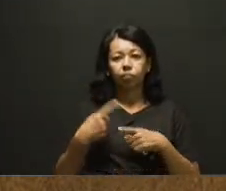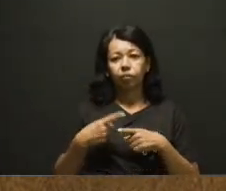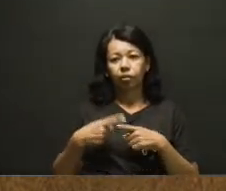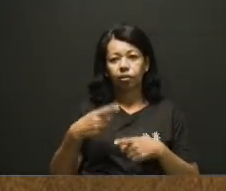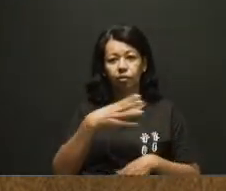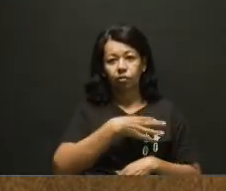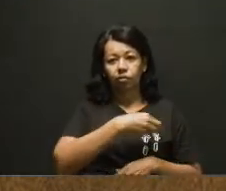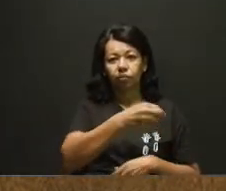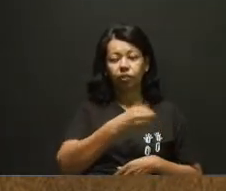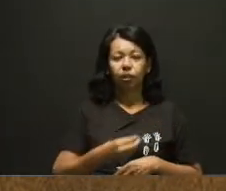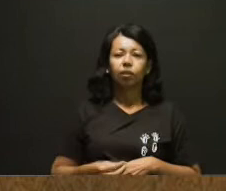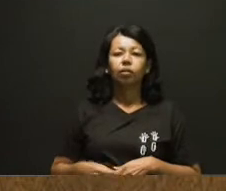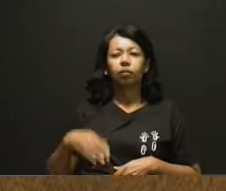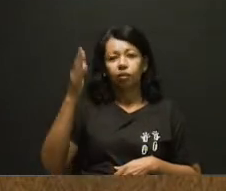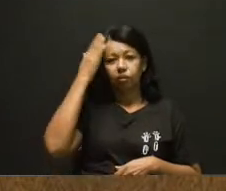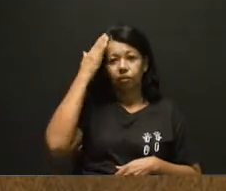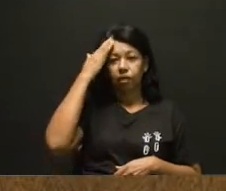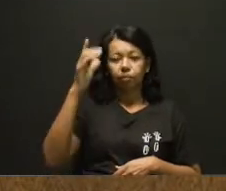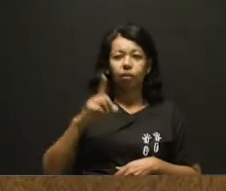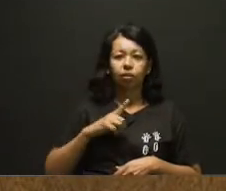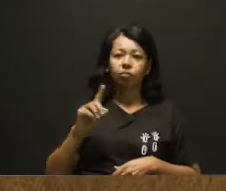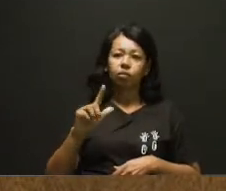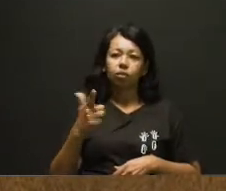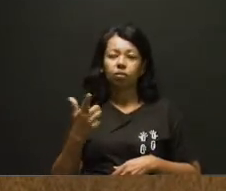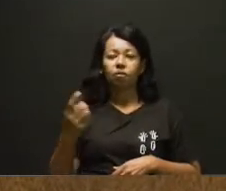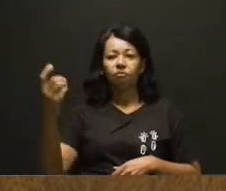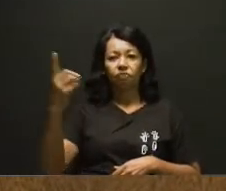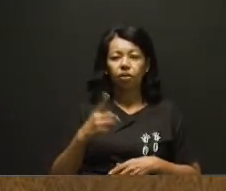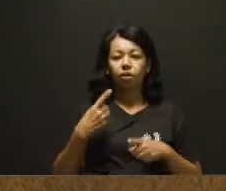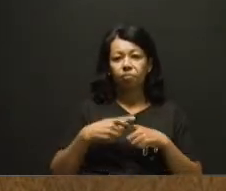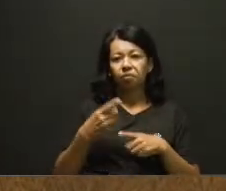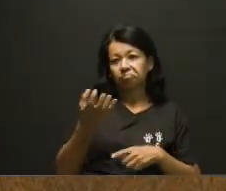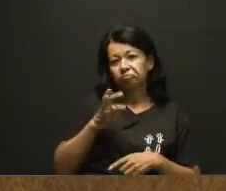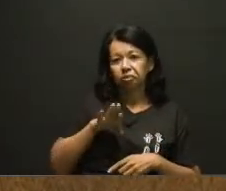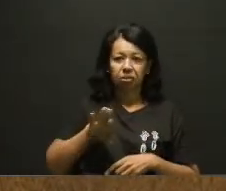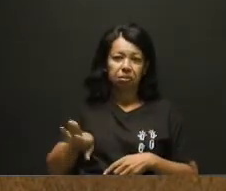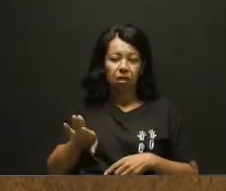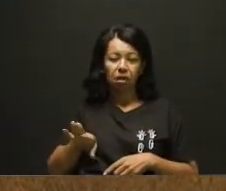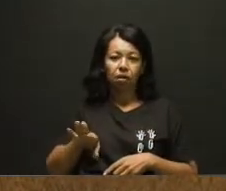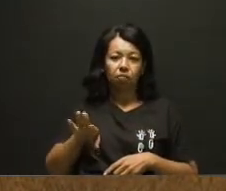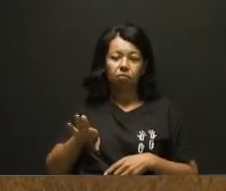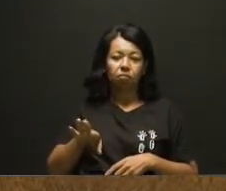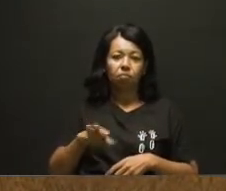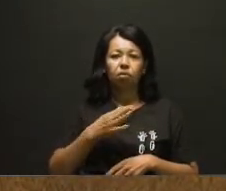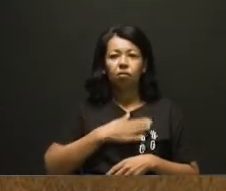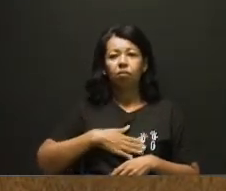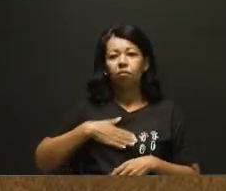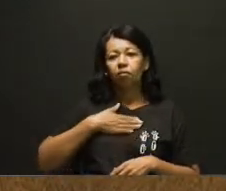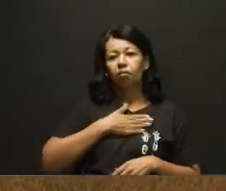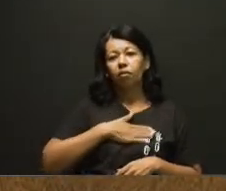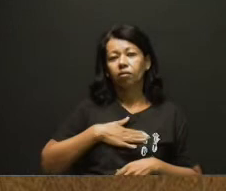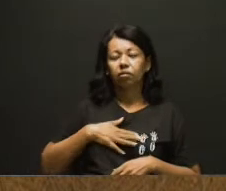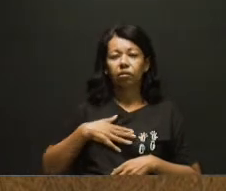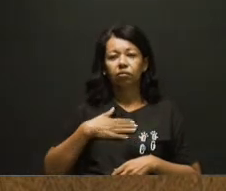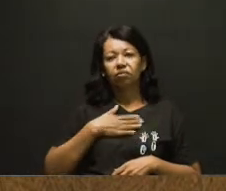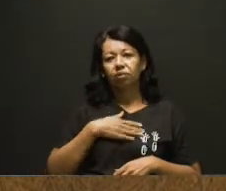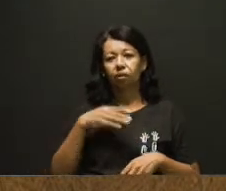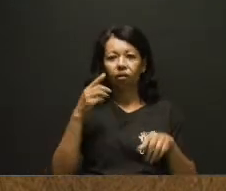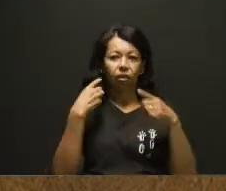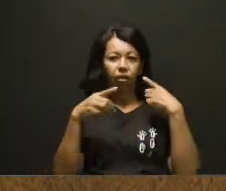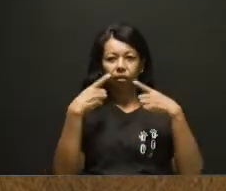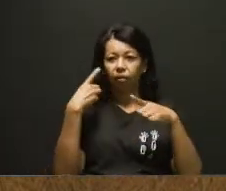a gente sabe também que tem aqueles que não vieram uns porque não quiseram que realmente gosta apenas de ter militado nas redes